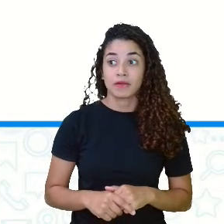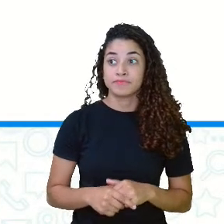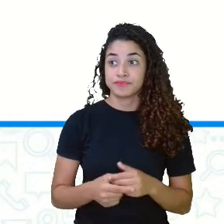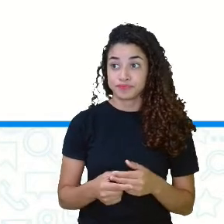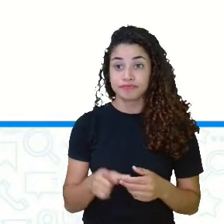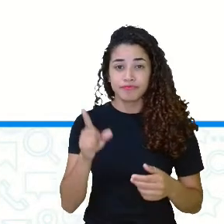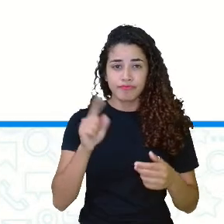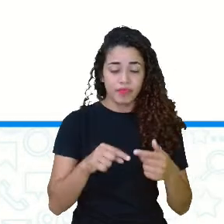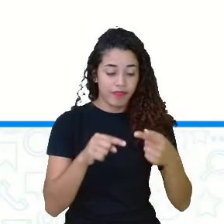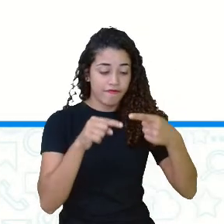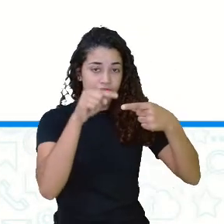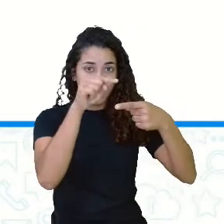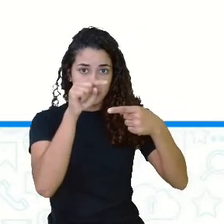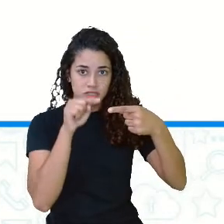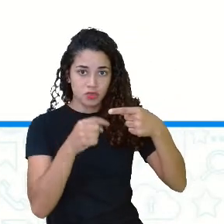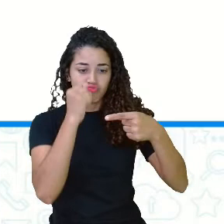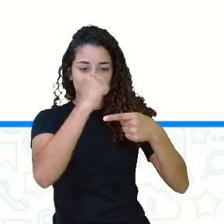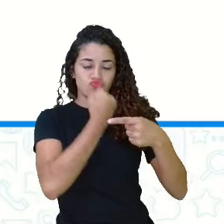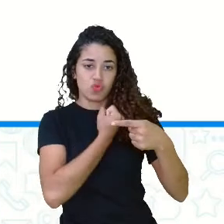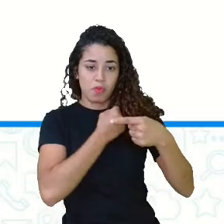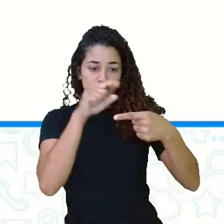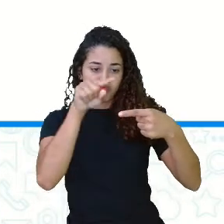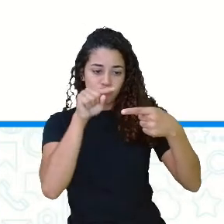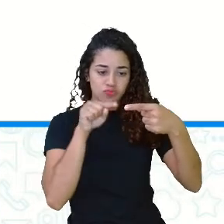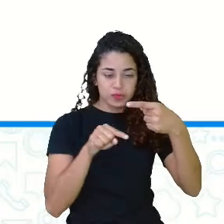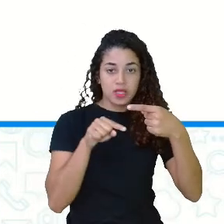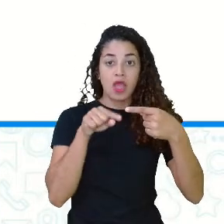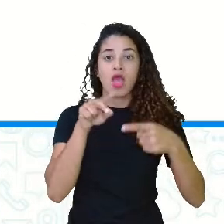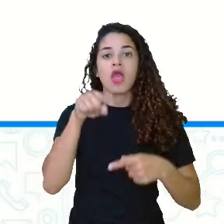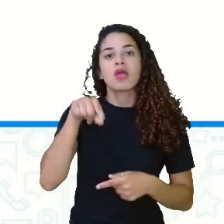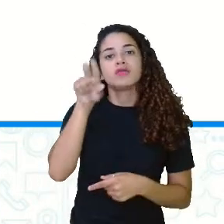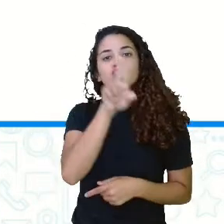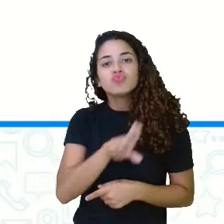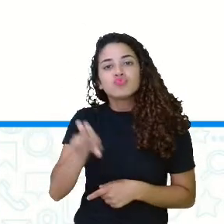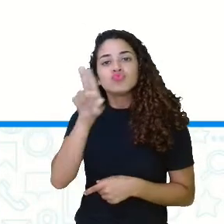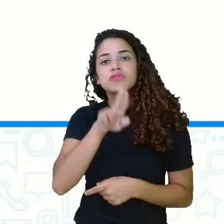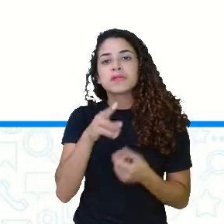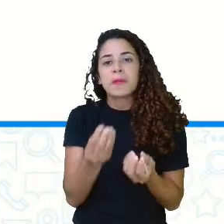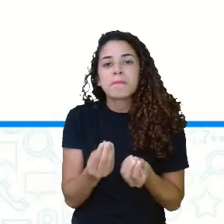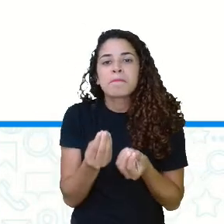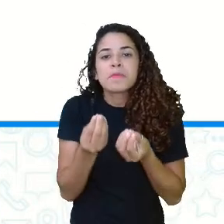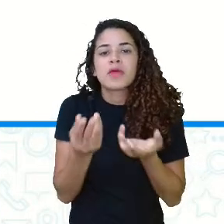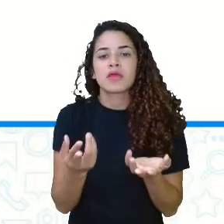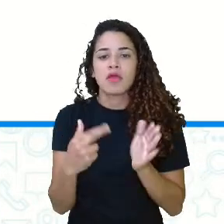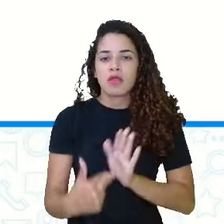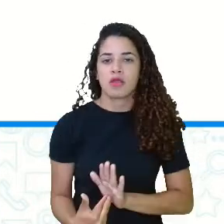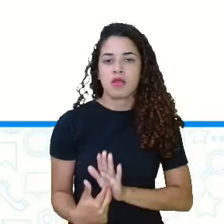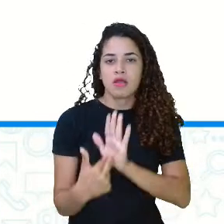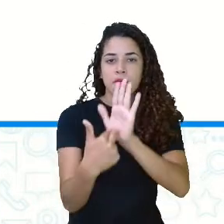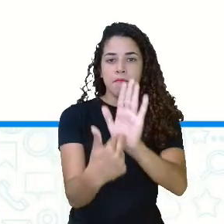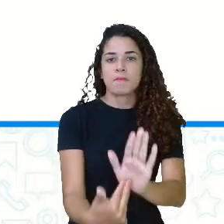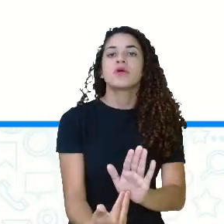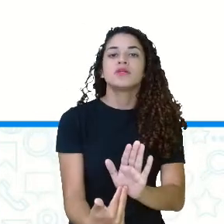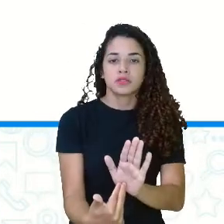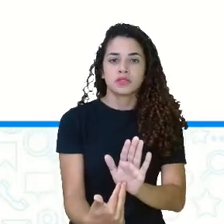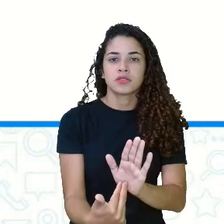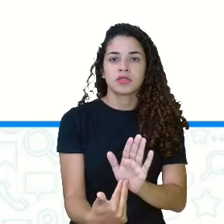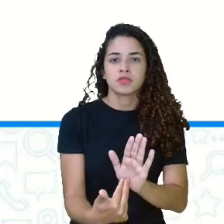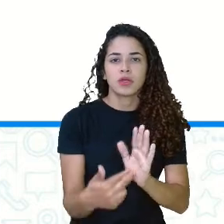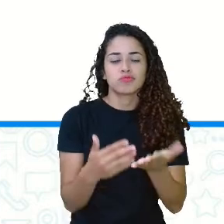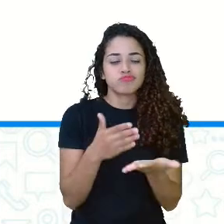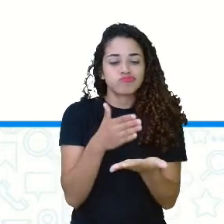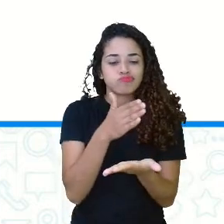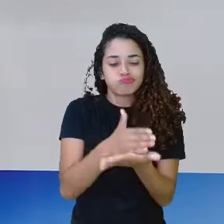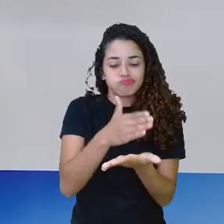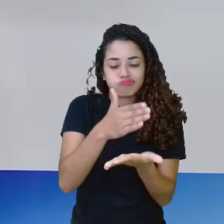uma fração é um número usado para representar